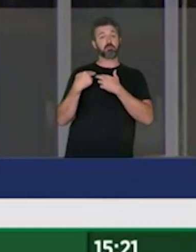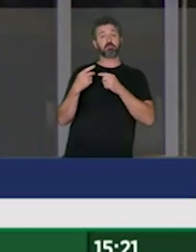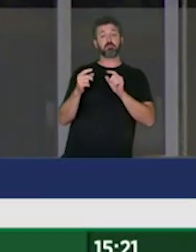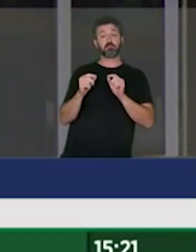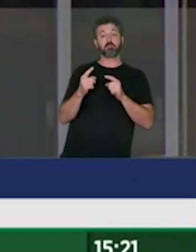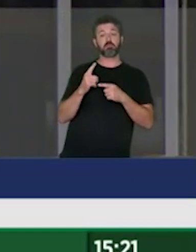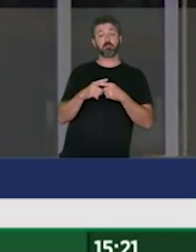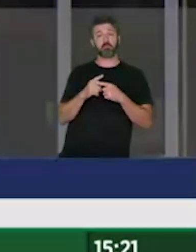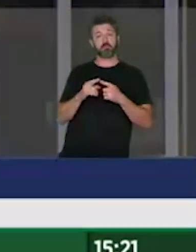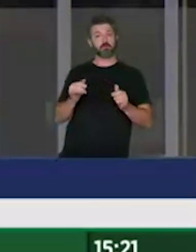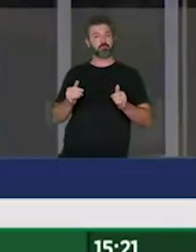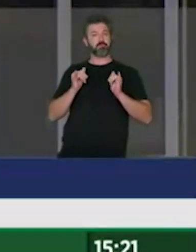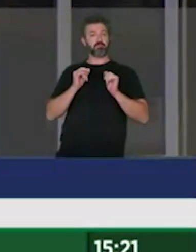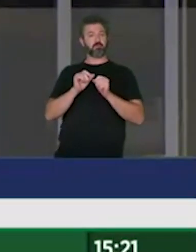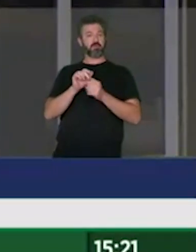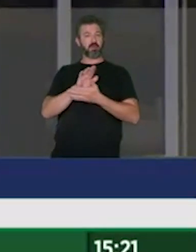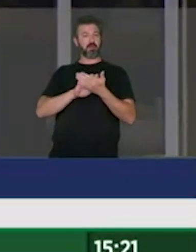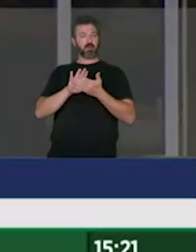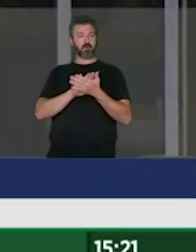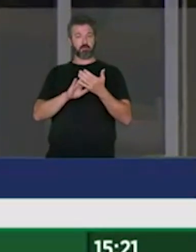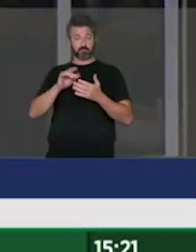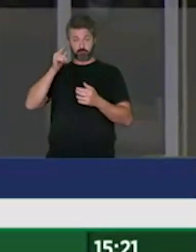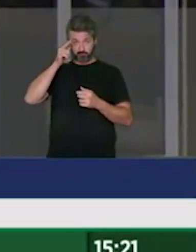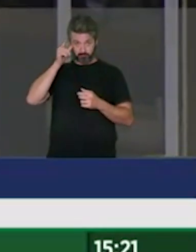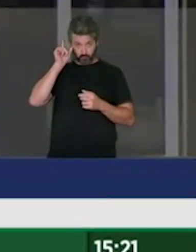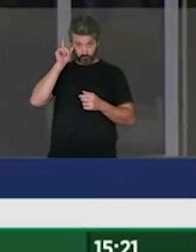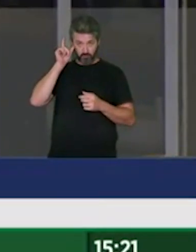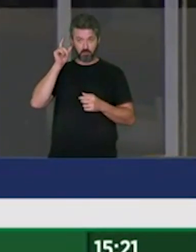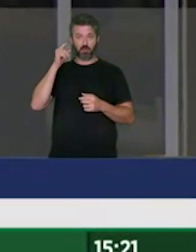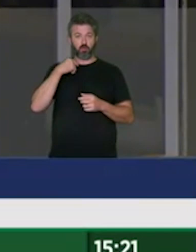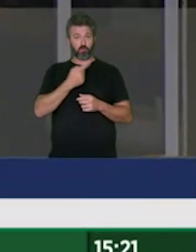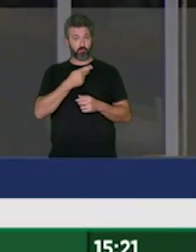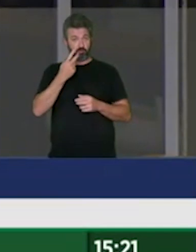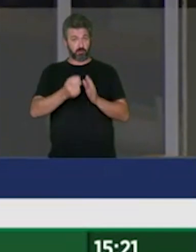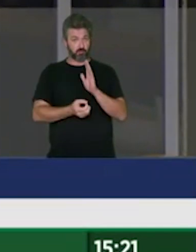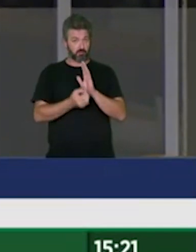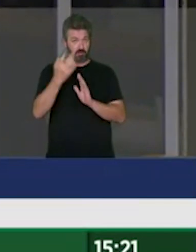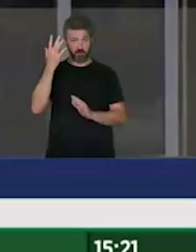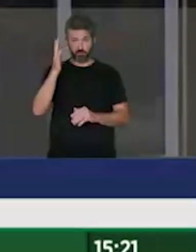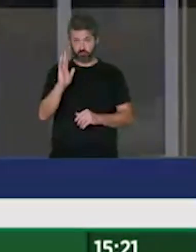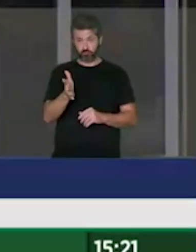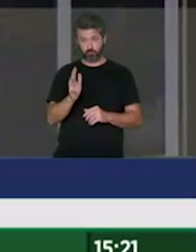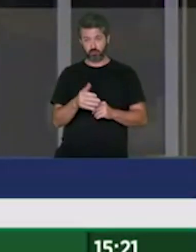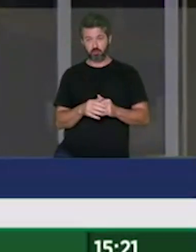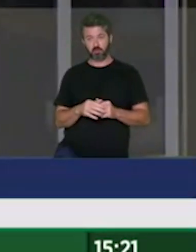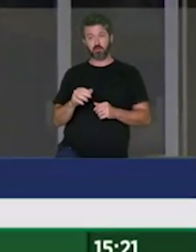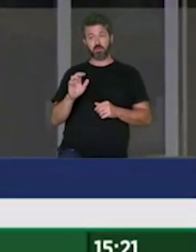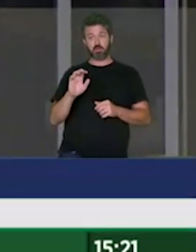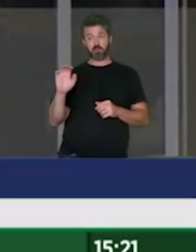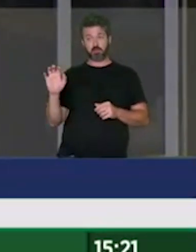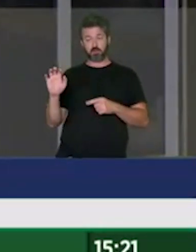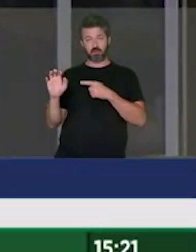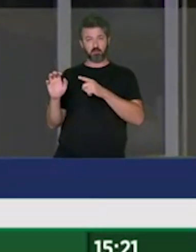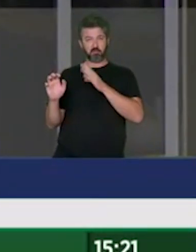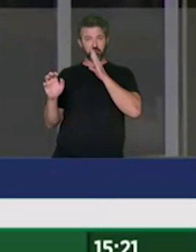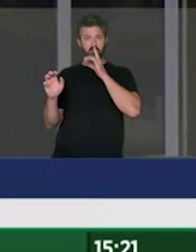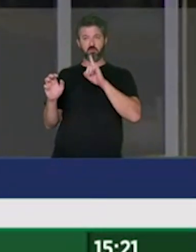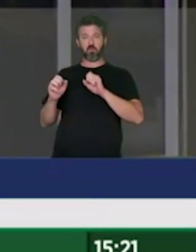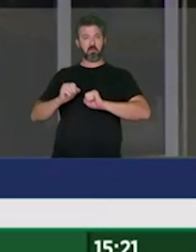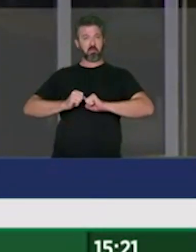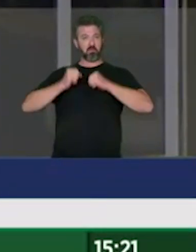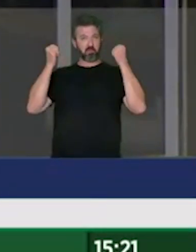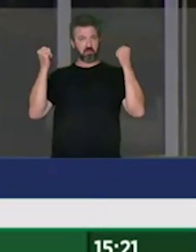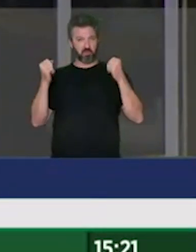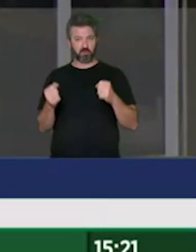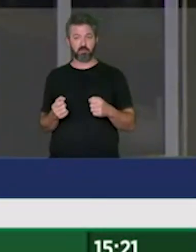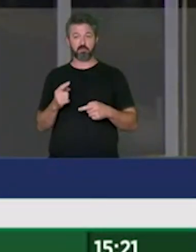eventual omissão. E ontem falei várias vezes aqui, e a esquerda, quando não se calou, se revoltou quando